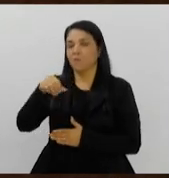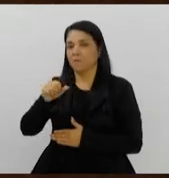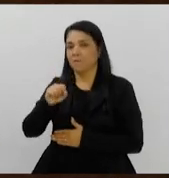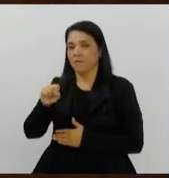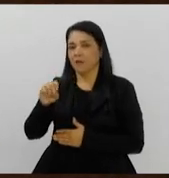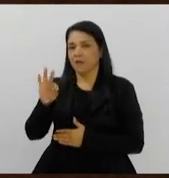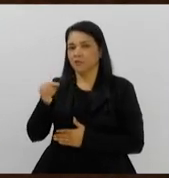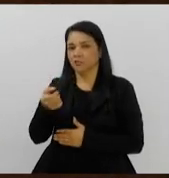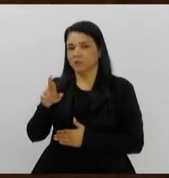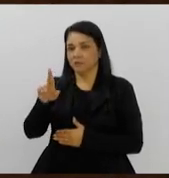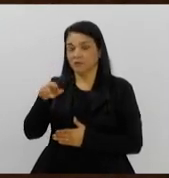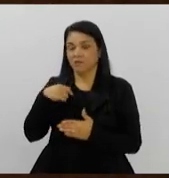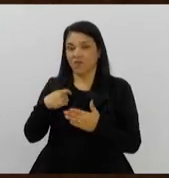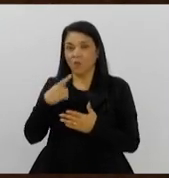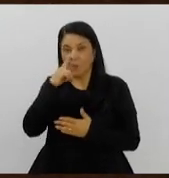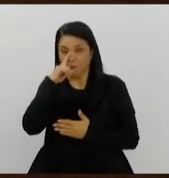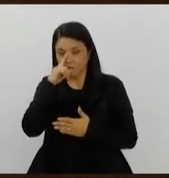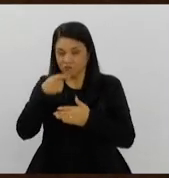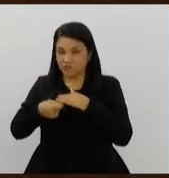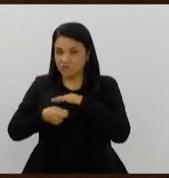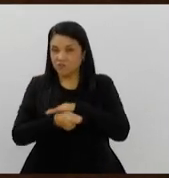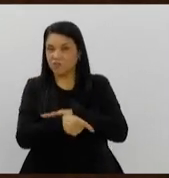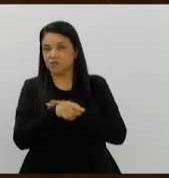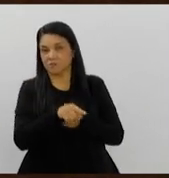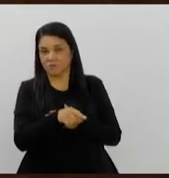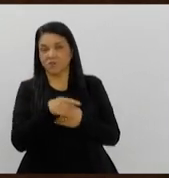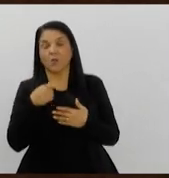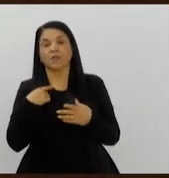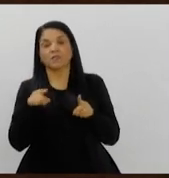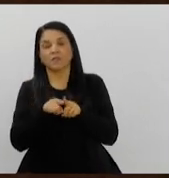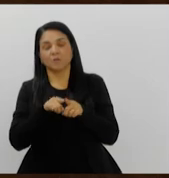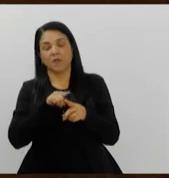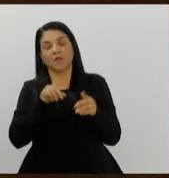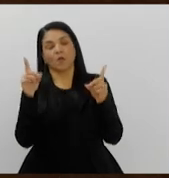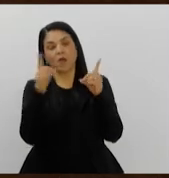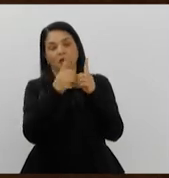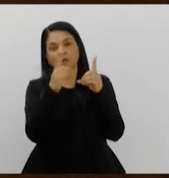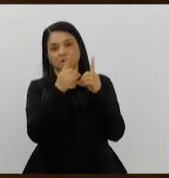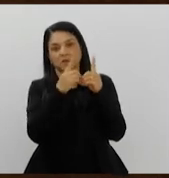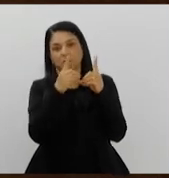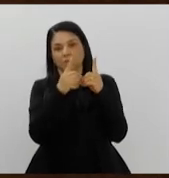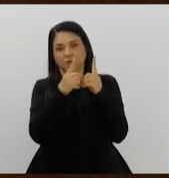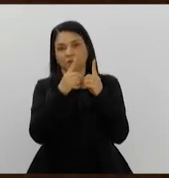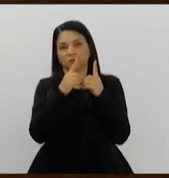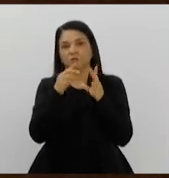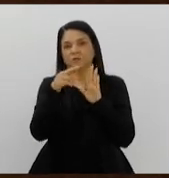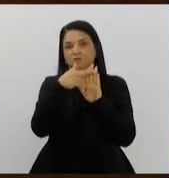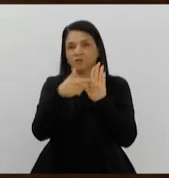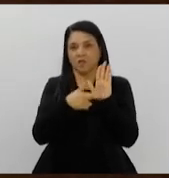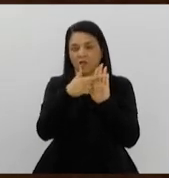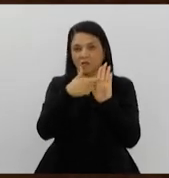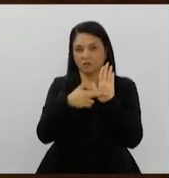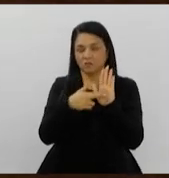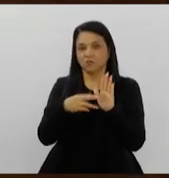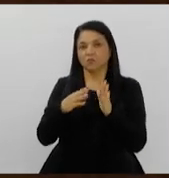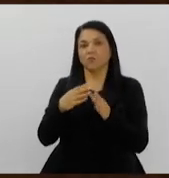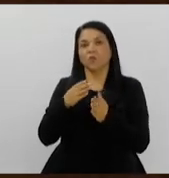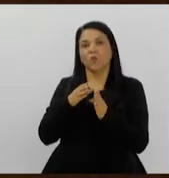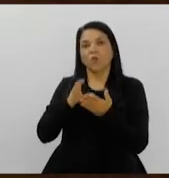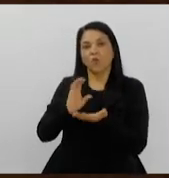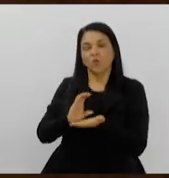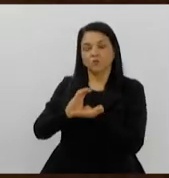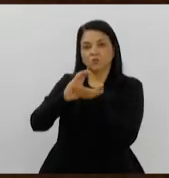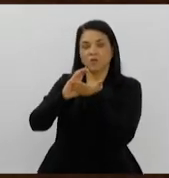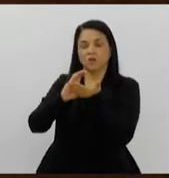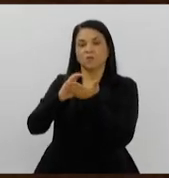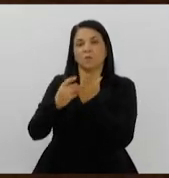do investimento e também ao atendimento das normas do Conselho Monetário Nacional. Então, com isso, a